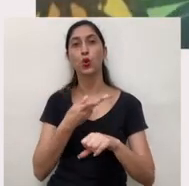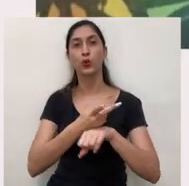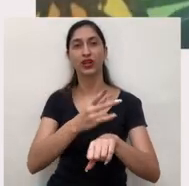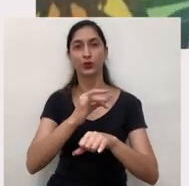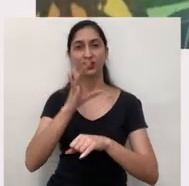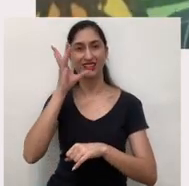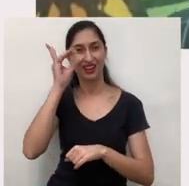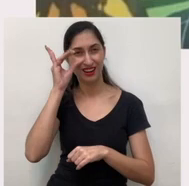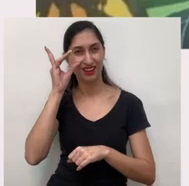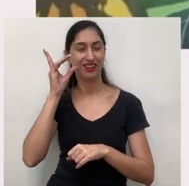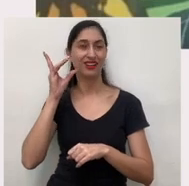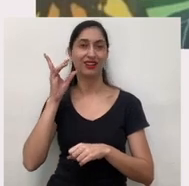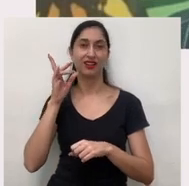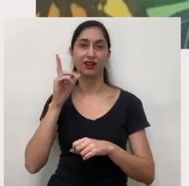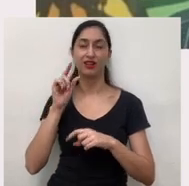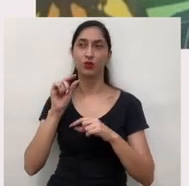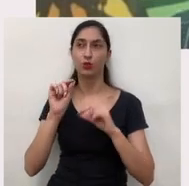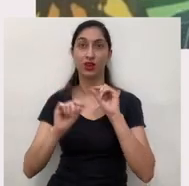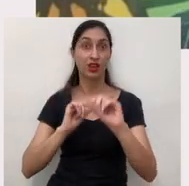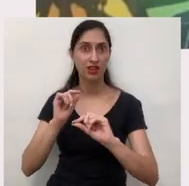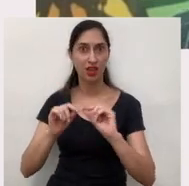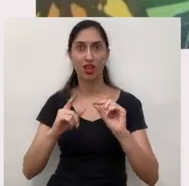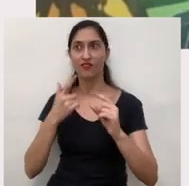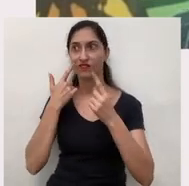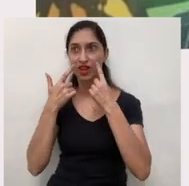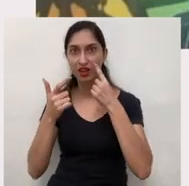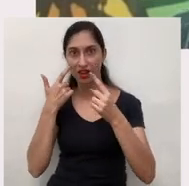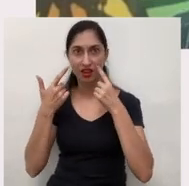né, assim, mas